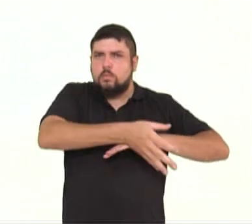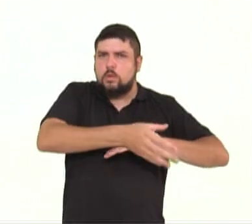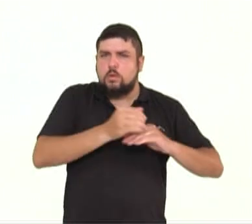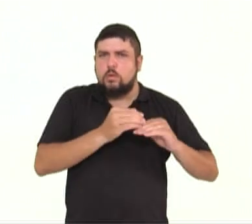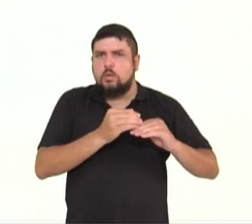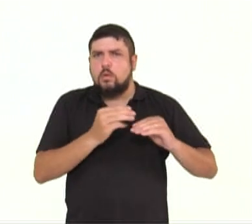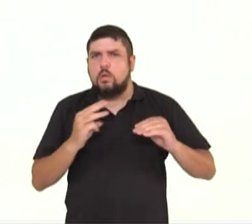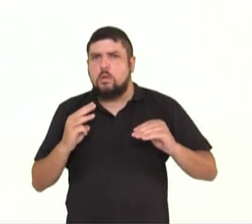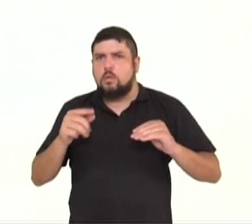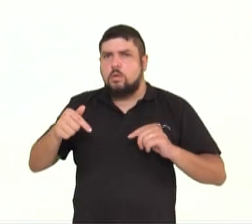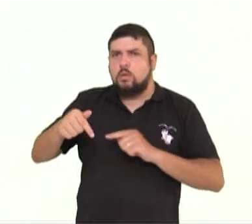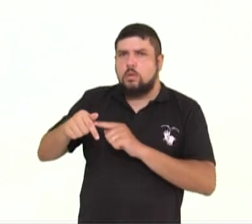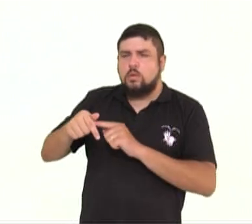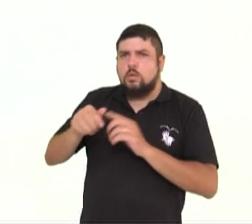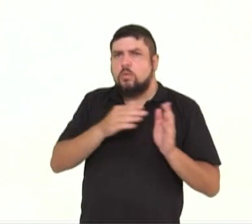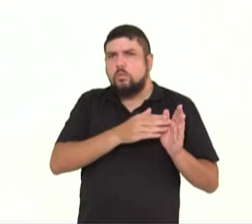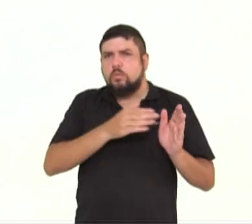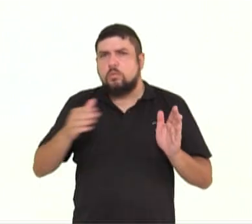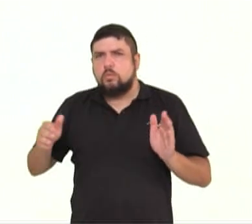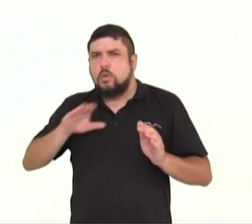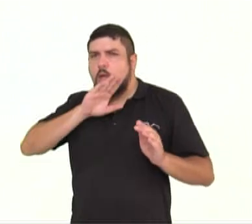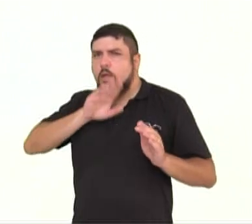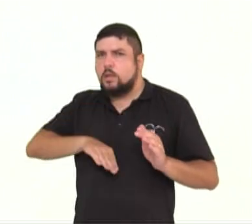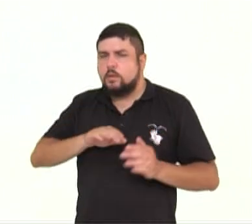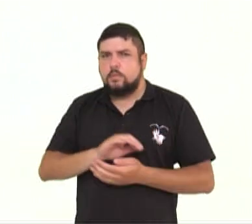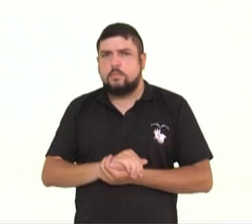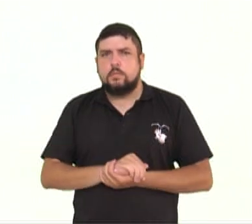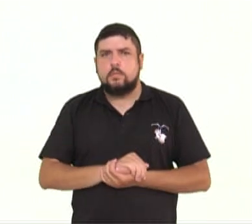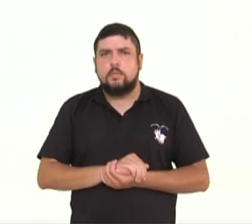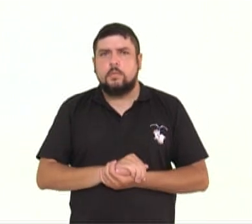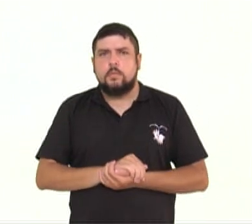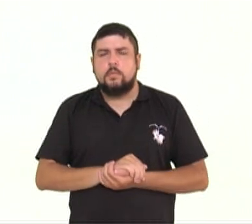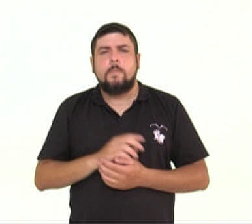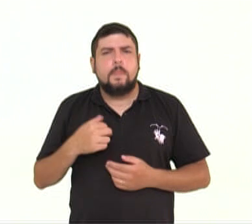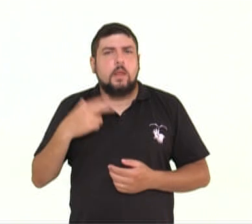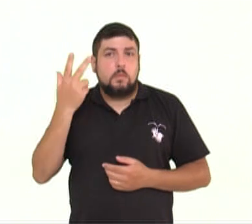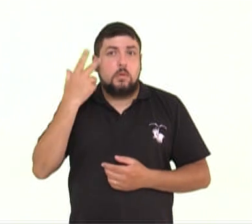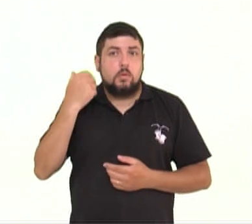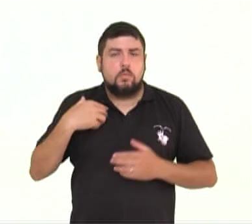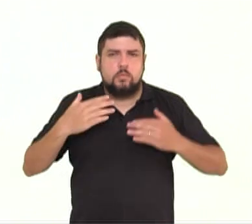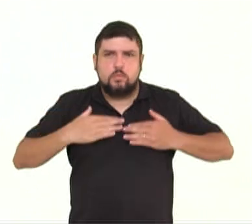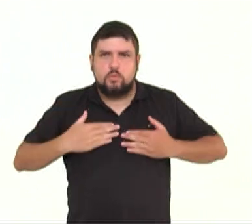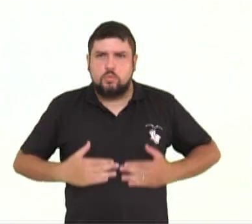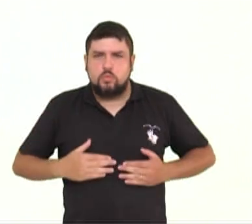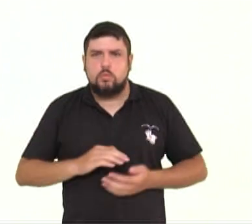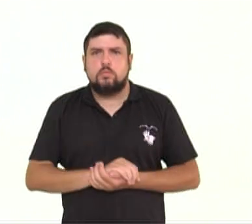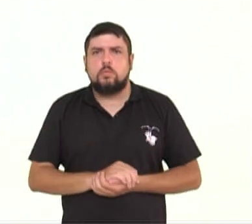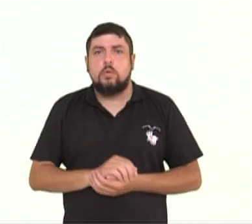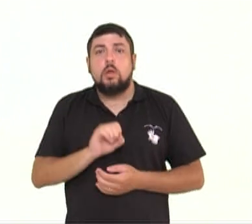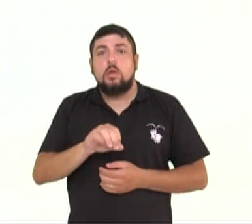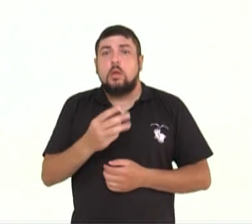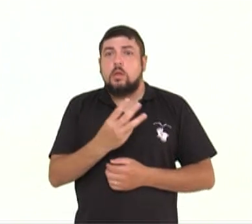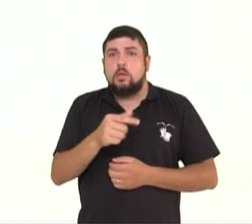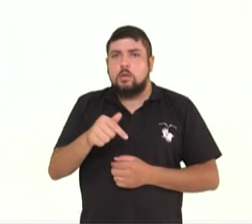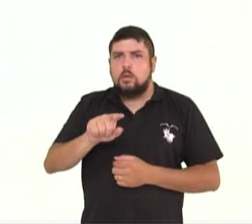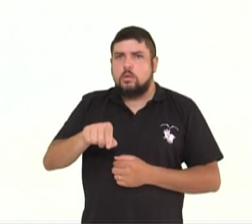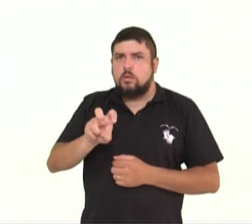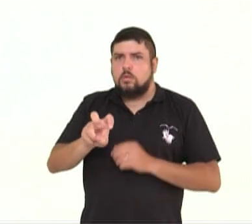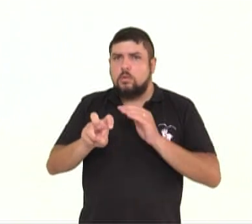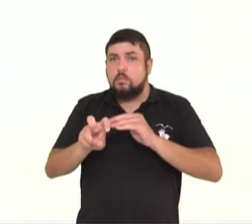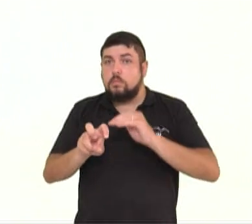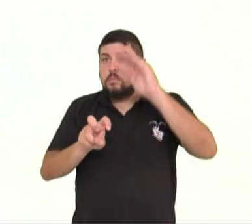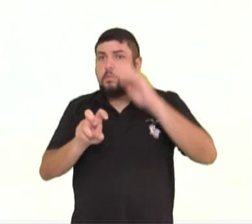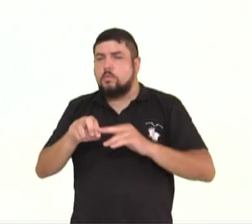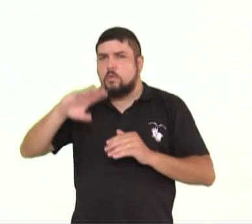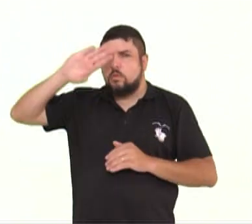de 37,5 no final da tarde. Essa é a nossa temperatura normal. Então, o que passar de 37,5 é considerado